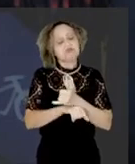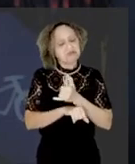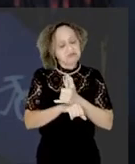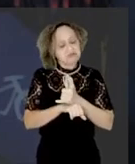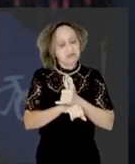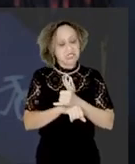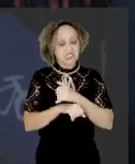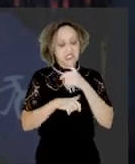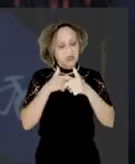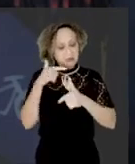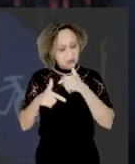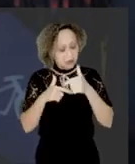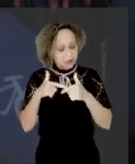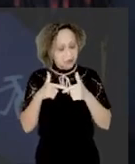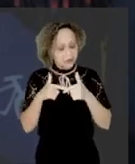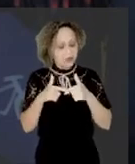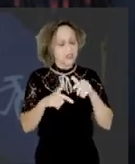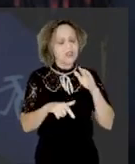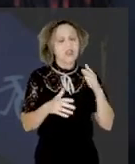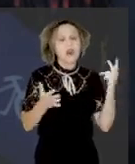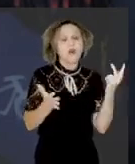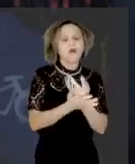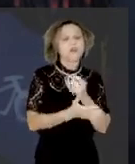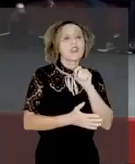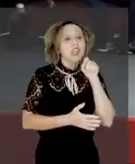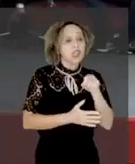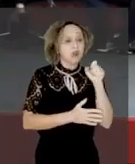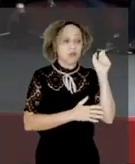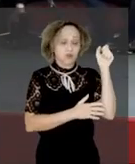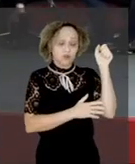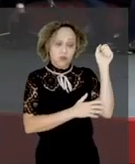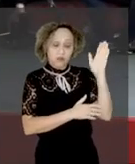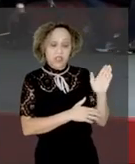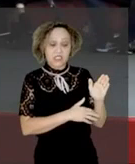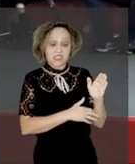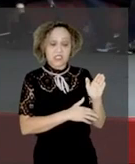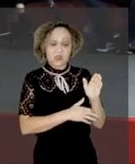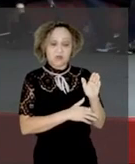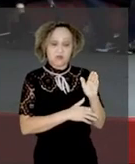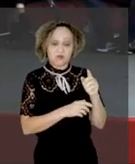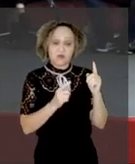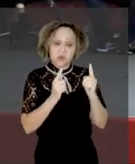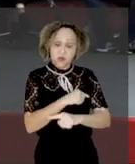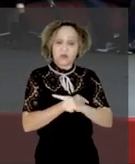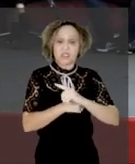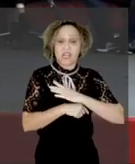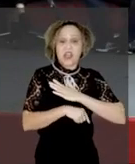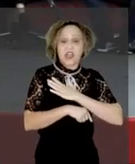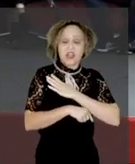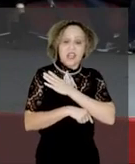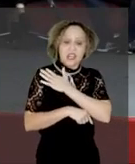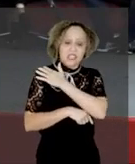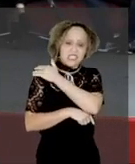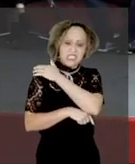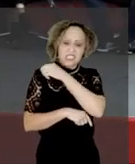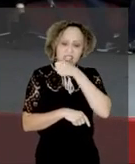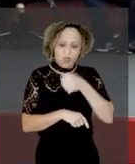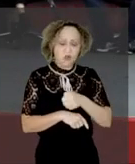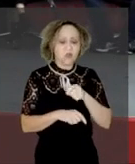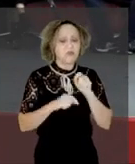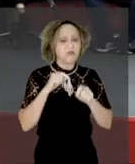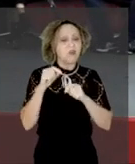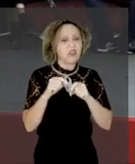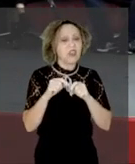as principais batalhas dos últimos 30 anos, com muita luta, com muita dificuldade. Mas também aqui